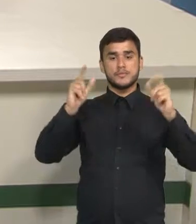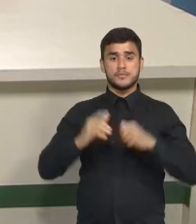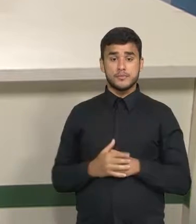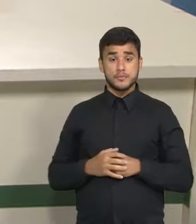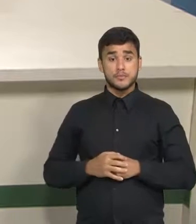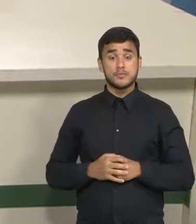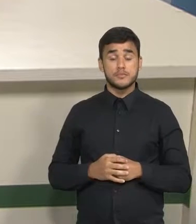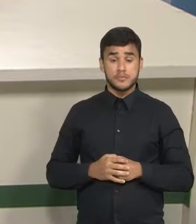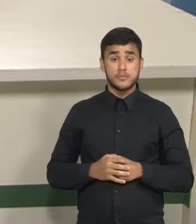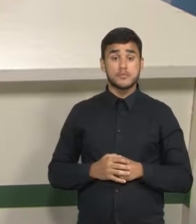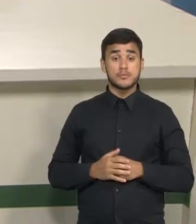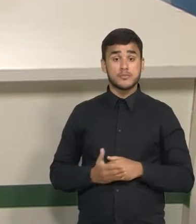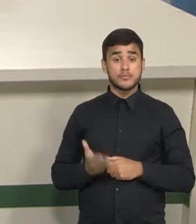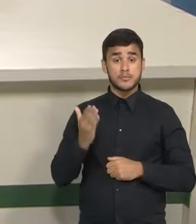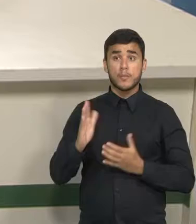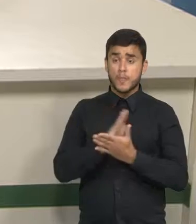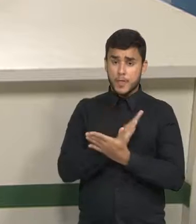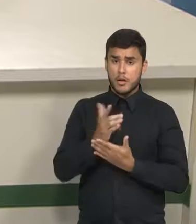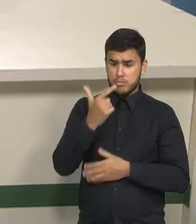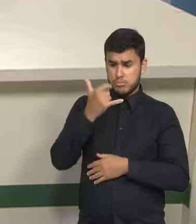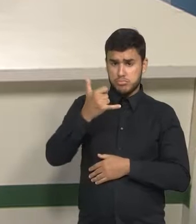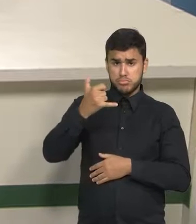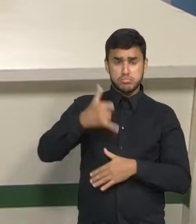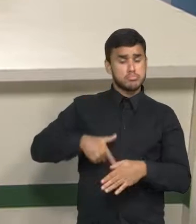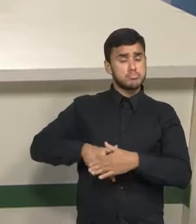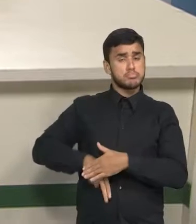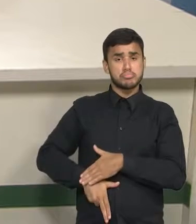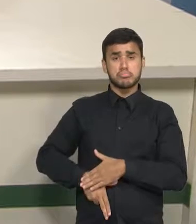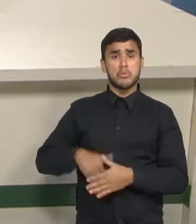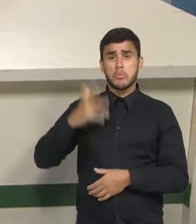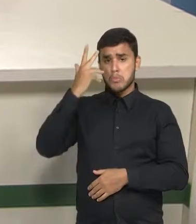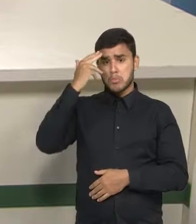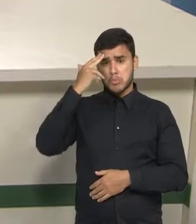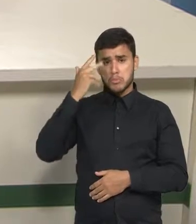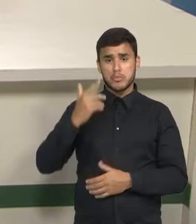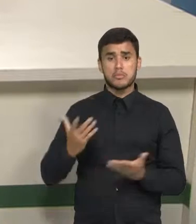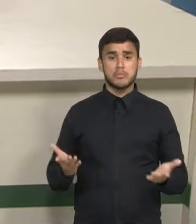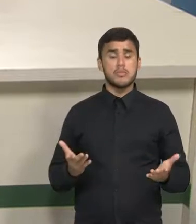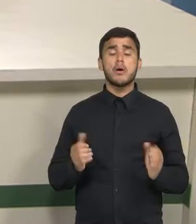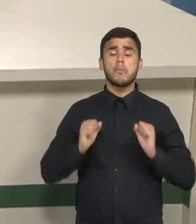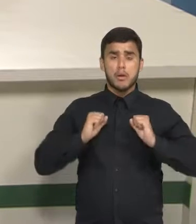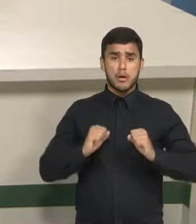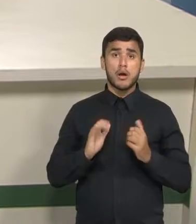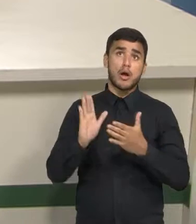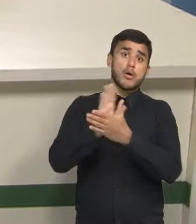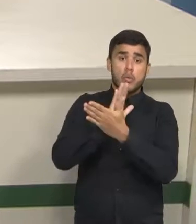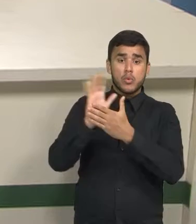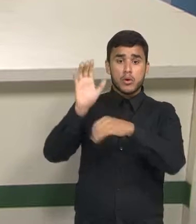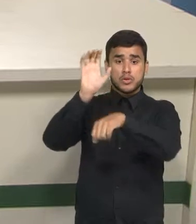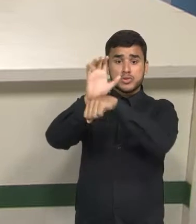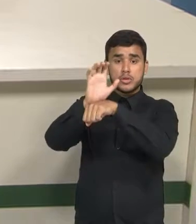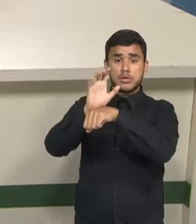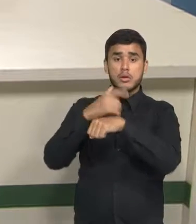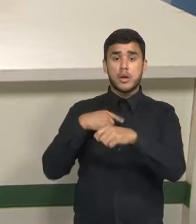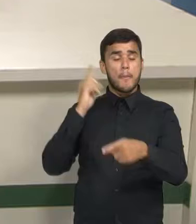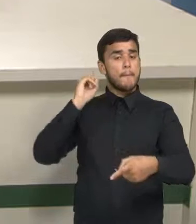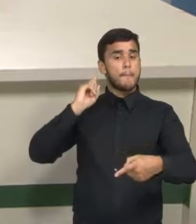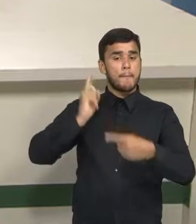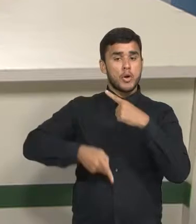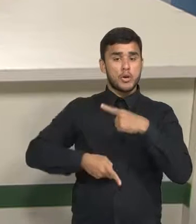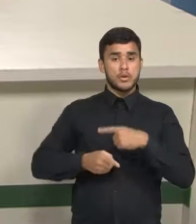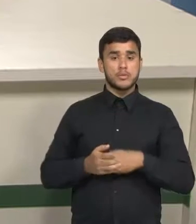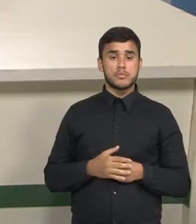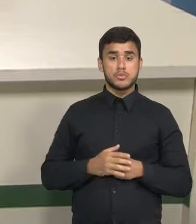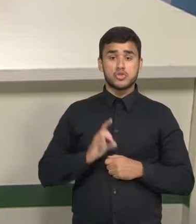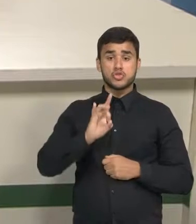Estados Unidos em que o cidadão pode andar armado com a arma Como Texas. no COIS. Existe estado que é proibido. Proibido. Só pode ter arma em